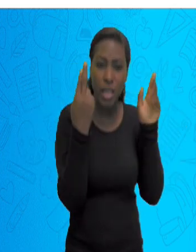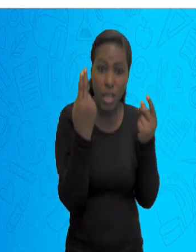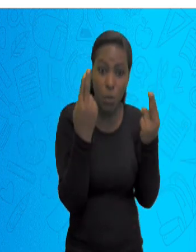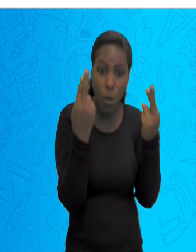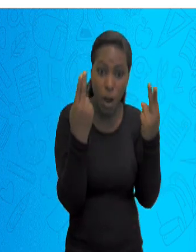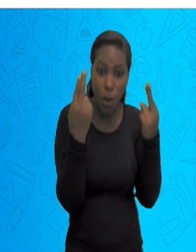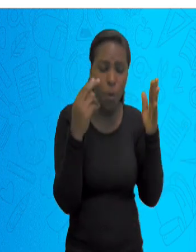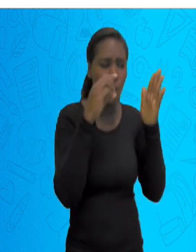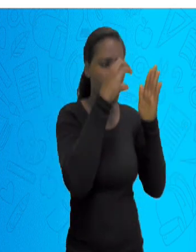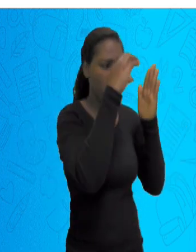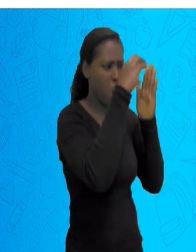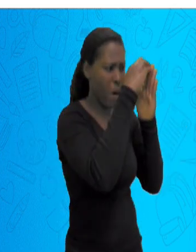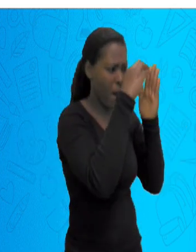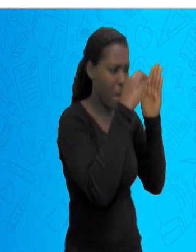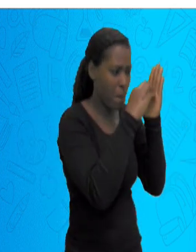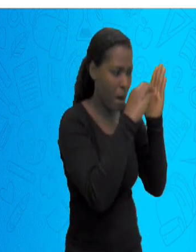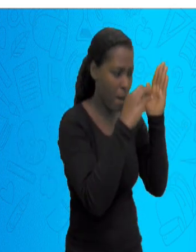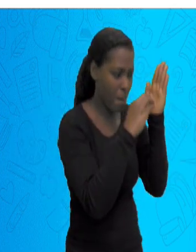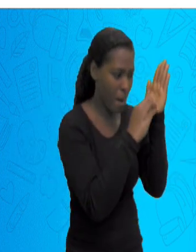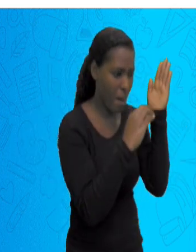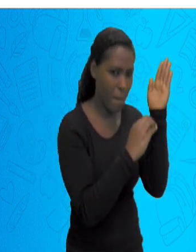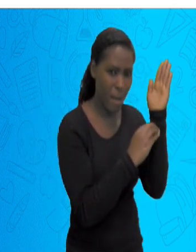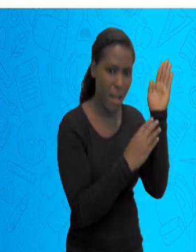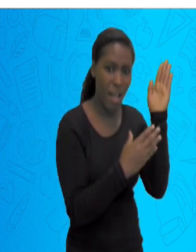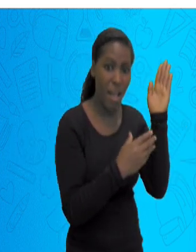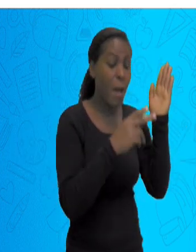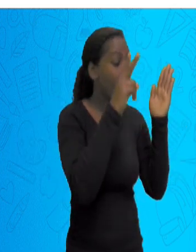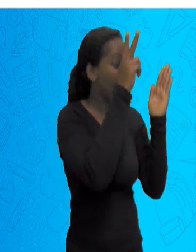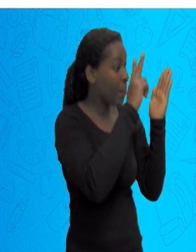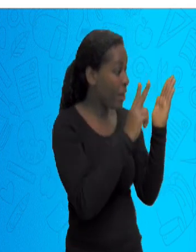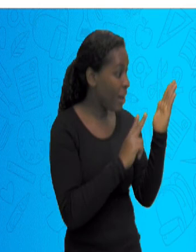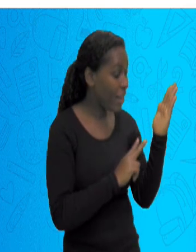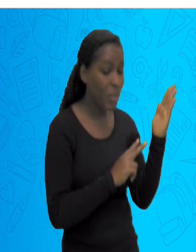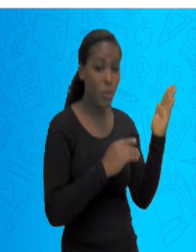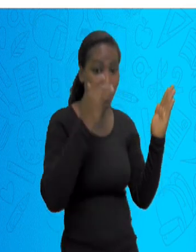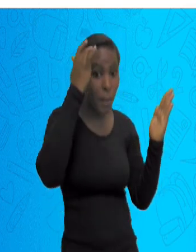leitura e a compreensão da história.